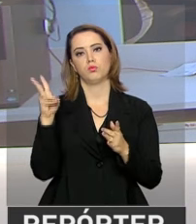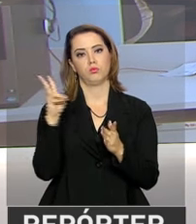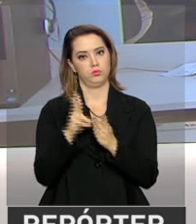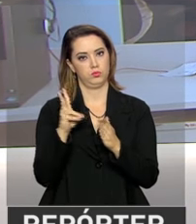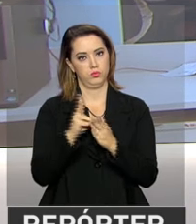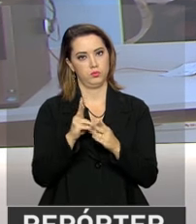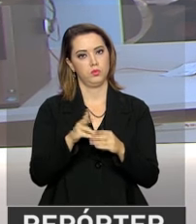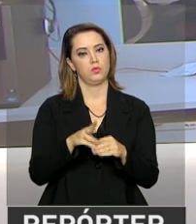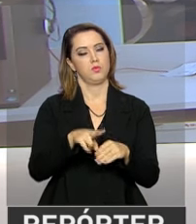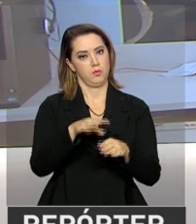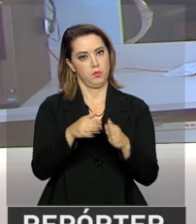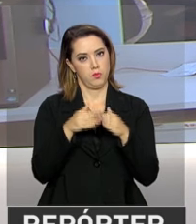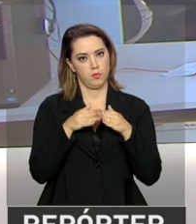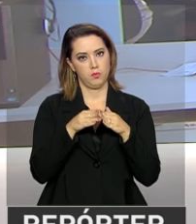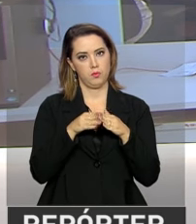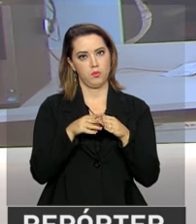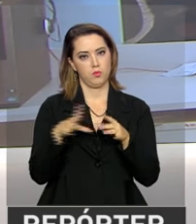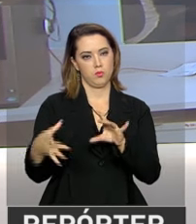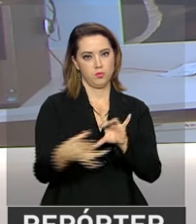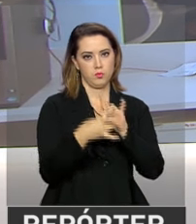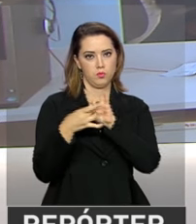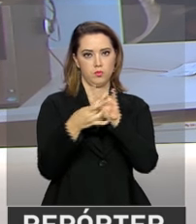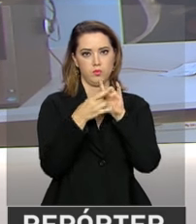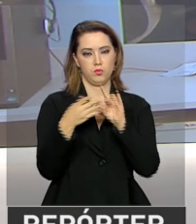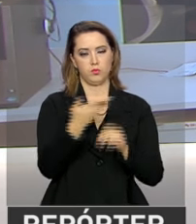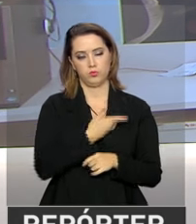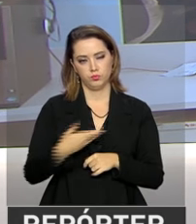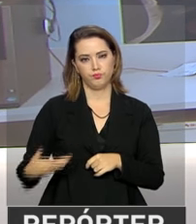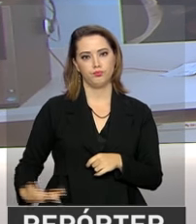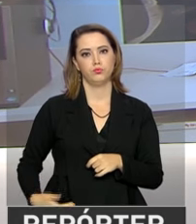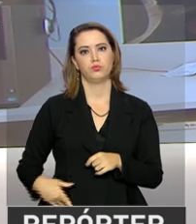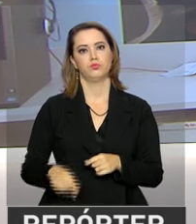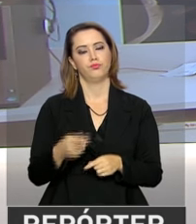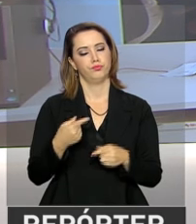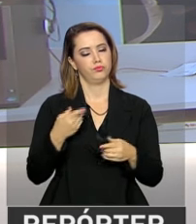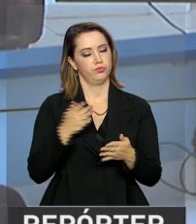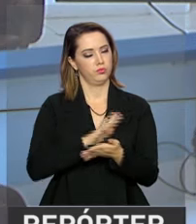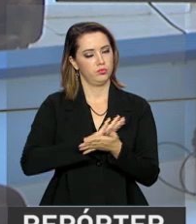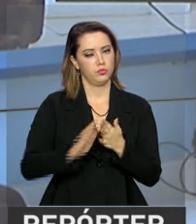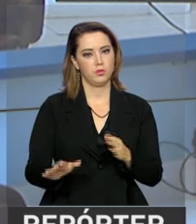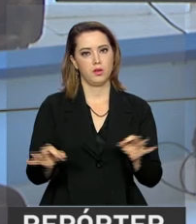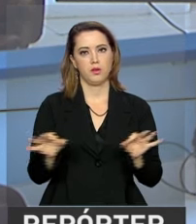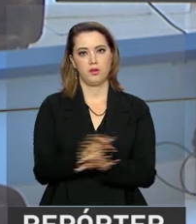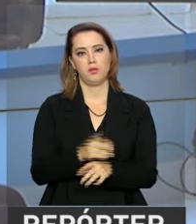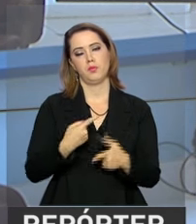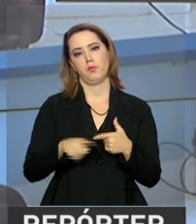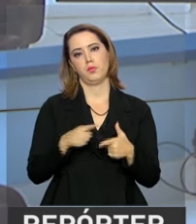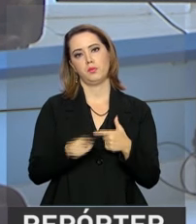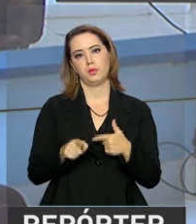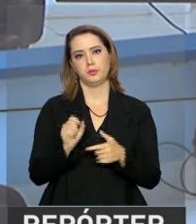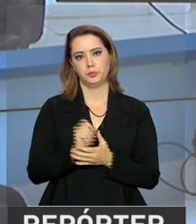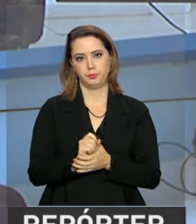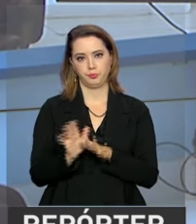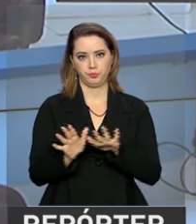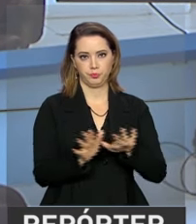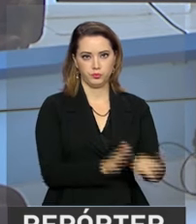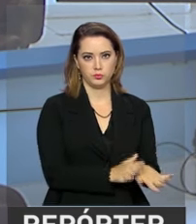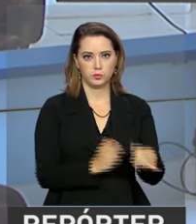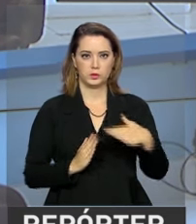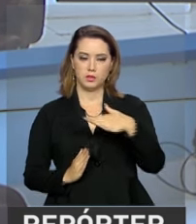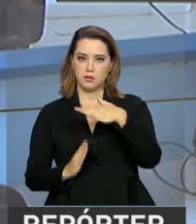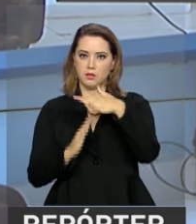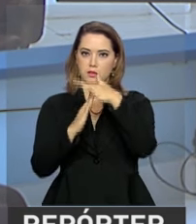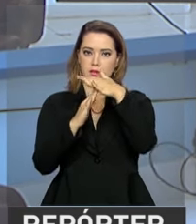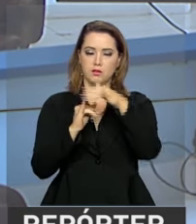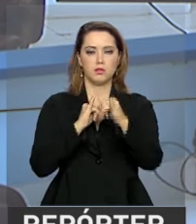defende a construção de um pacto governamental para solucionar o problema a limitação da banda larga fixa para vai